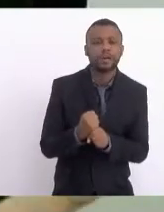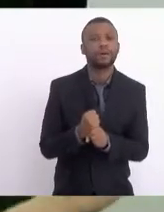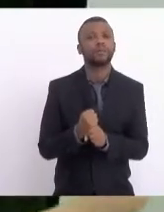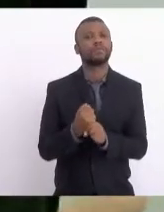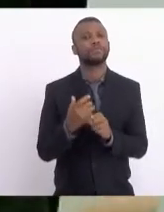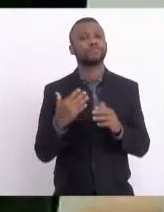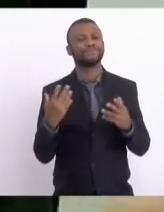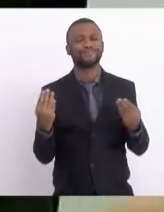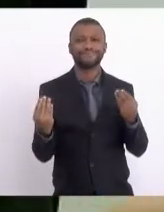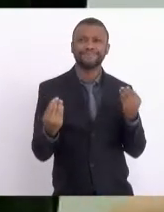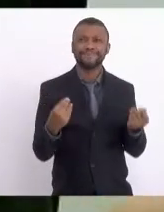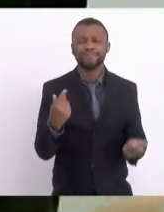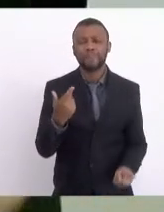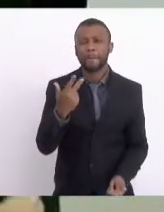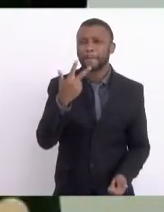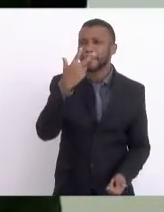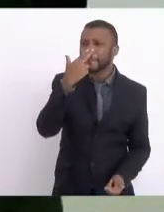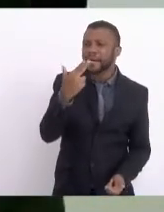muito pouco.